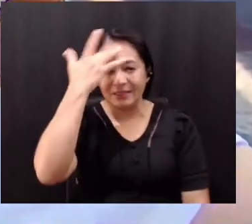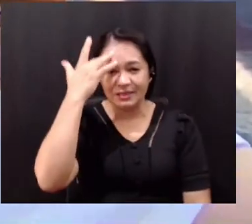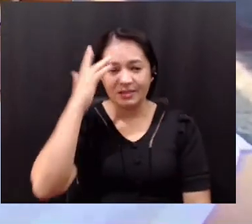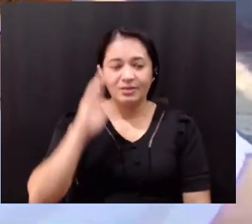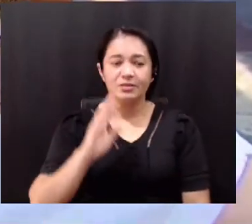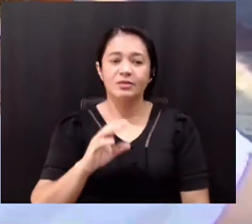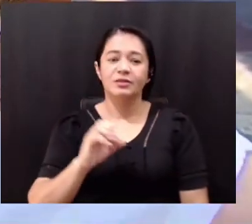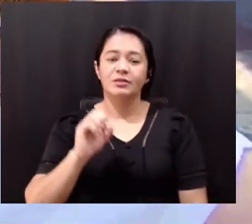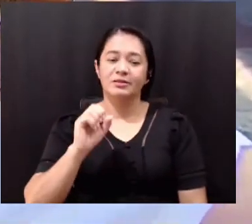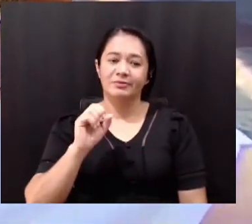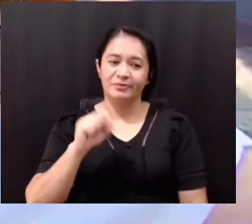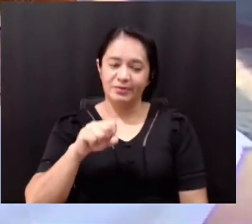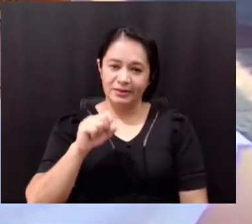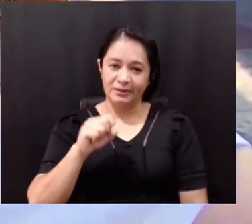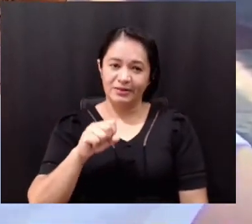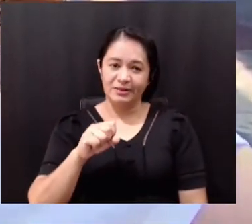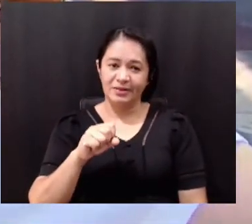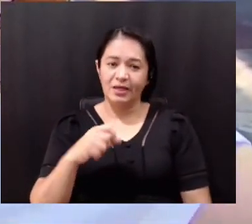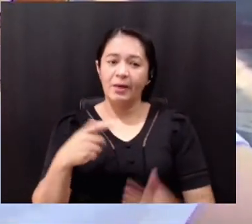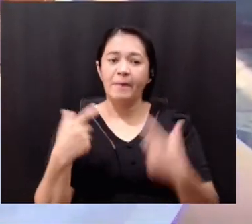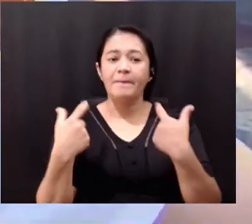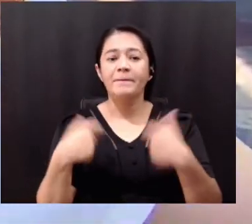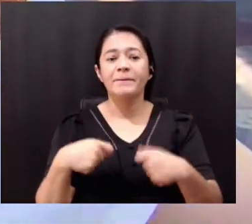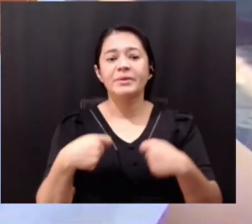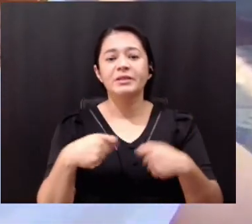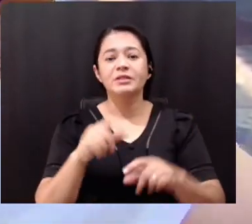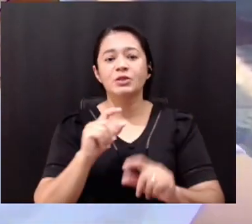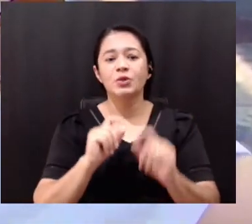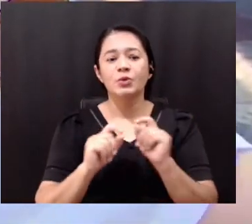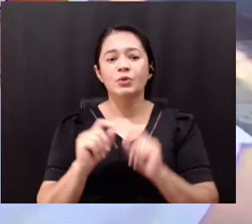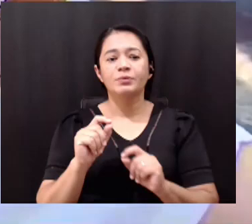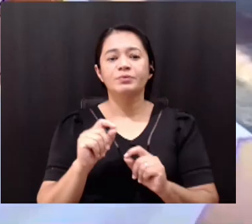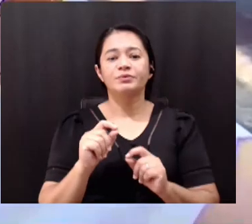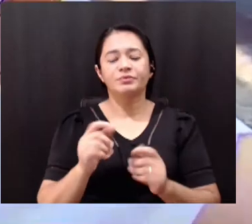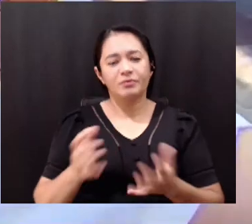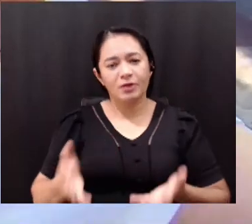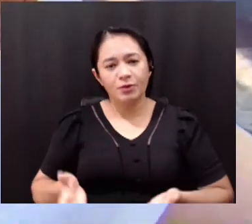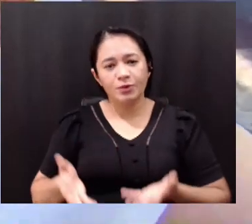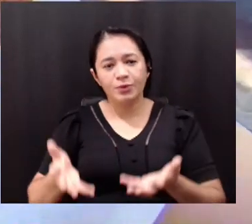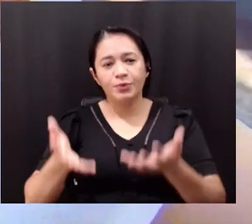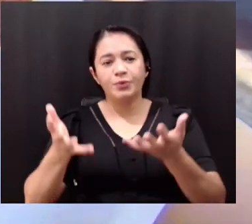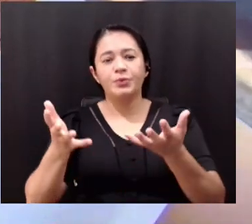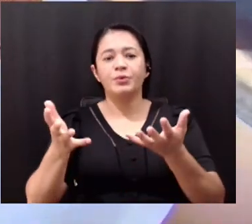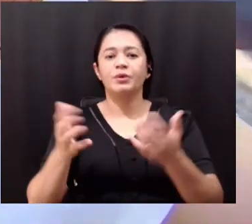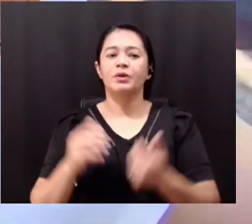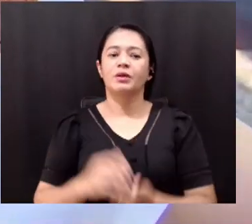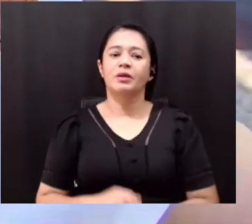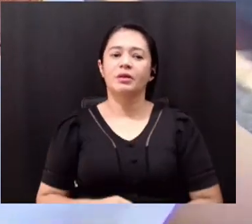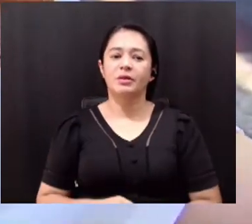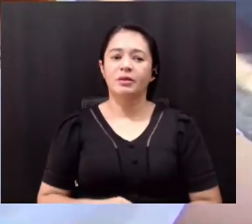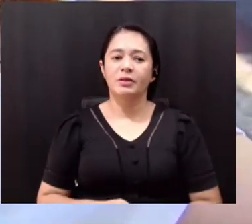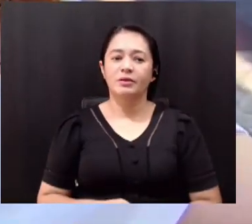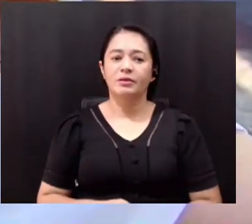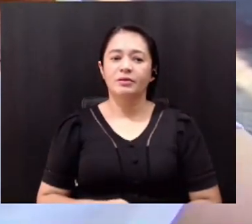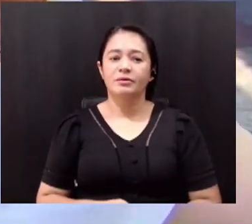muito necessário ter assim incentivamento, não sei como falar